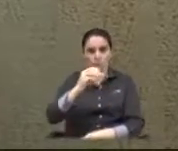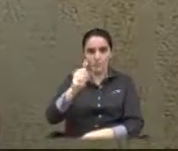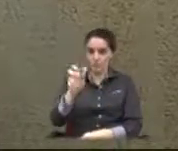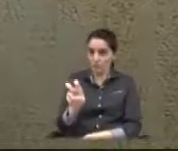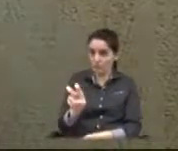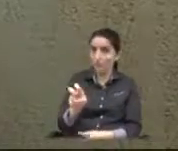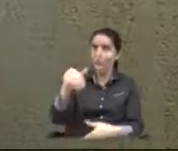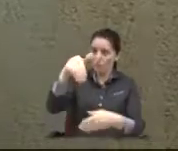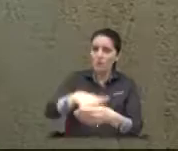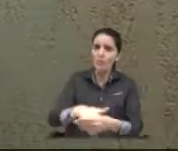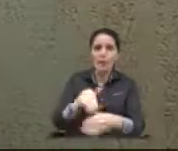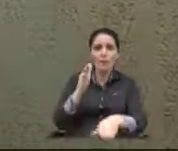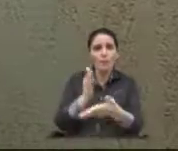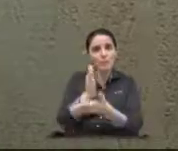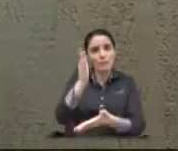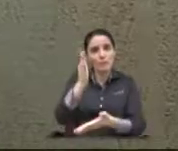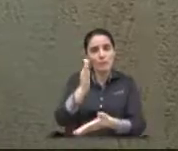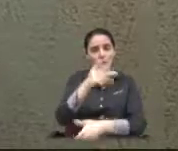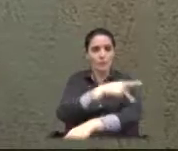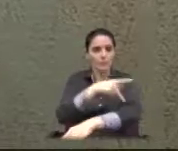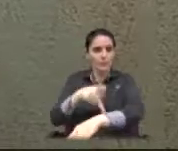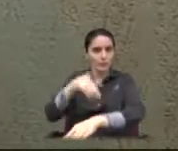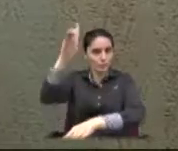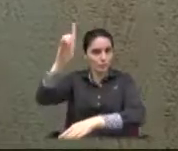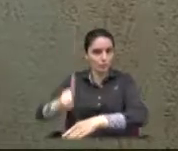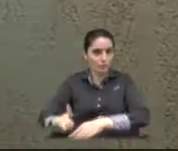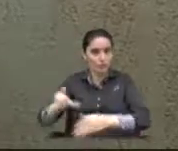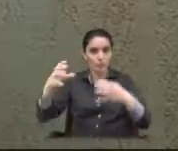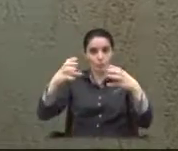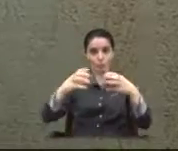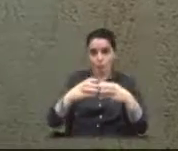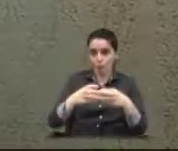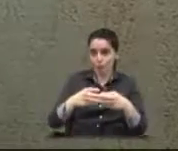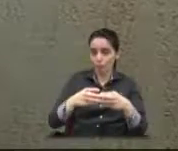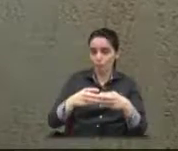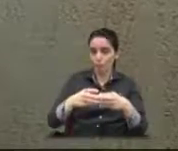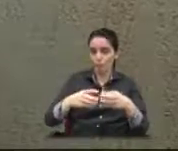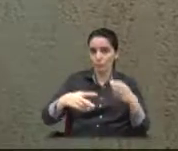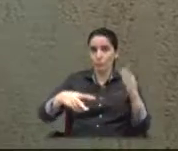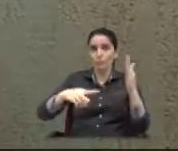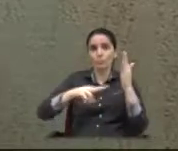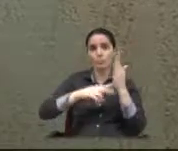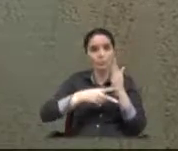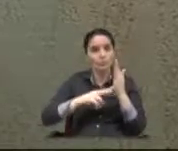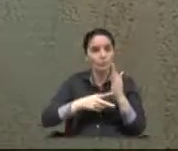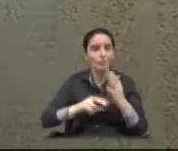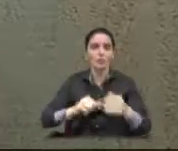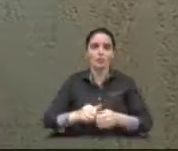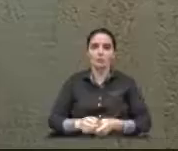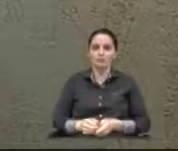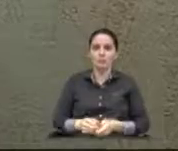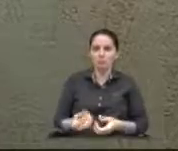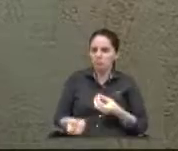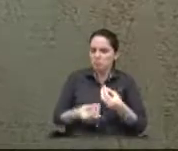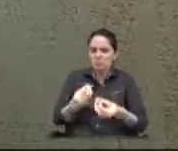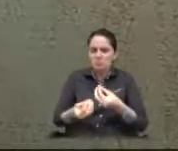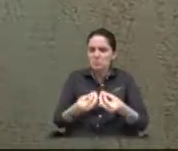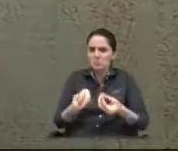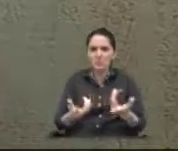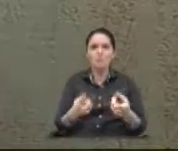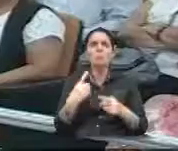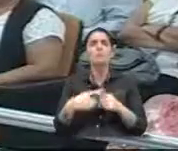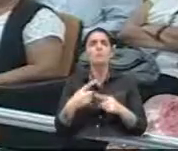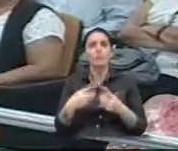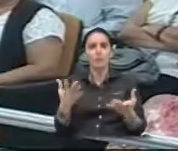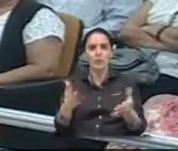foram aprovados por professores, diretores, comissões, sindicatos. Então, não tem por que continuar parado mais um ano como